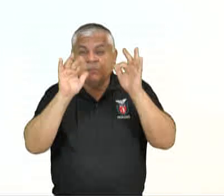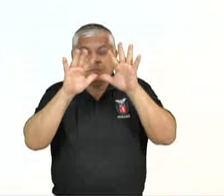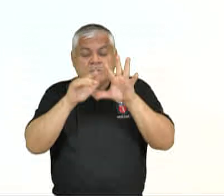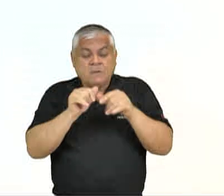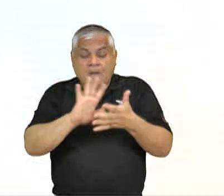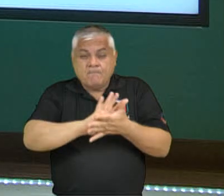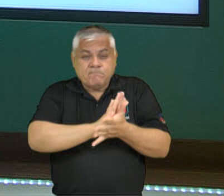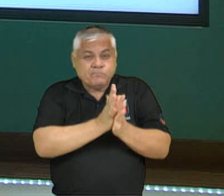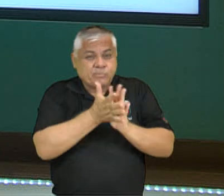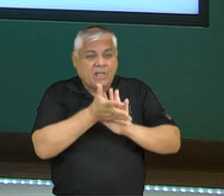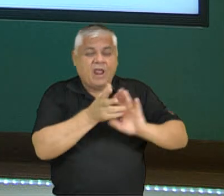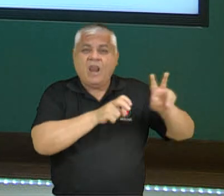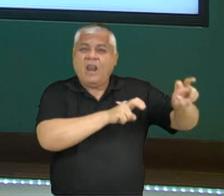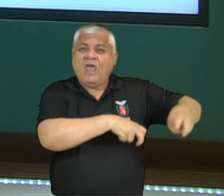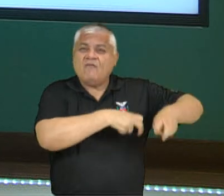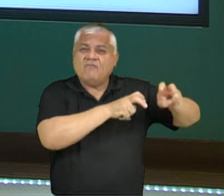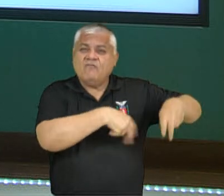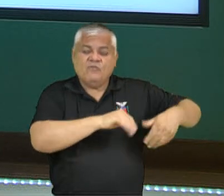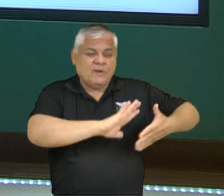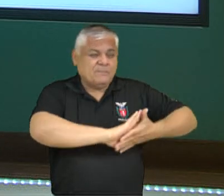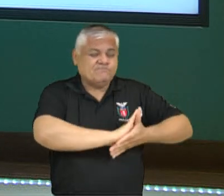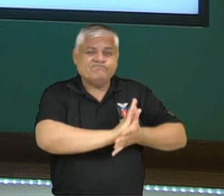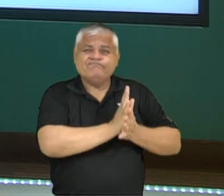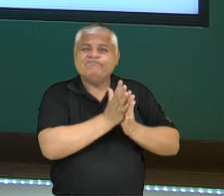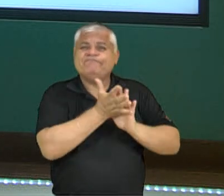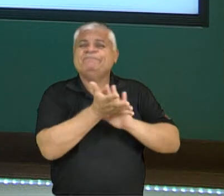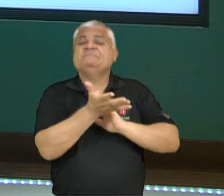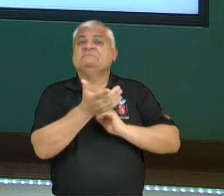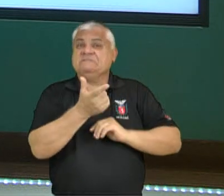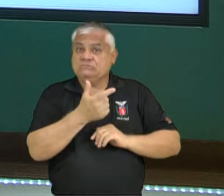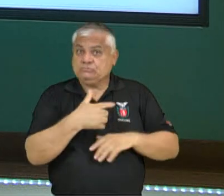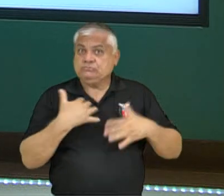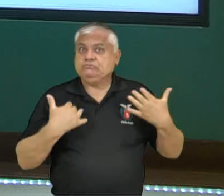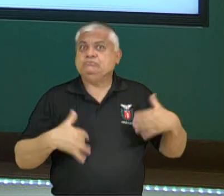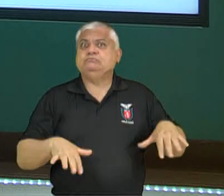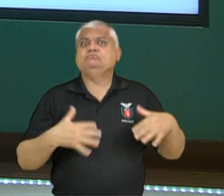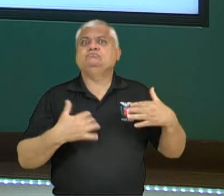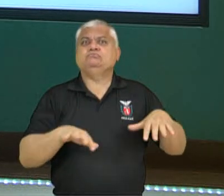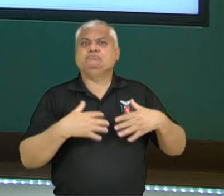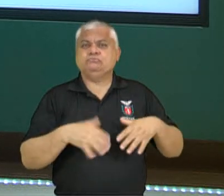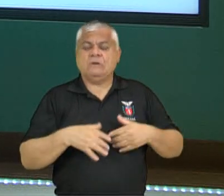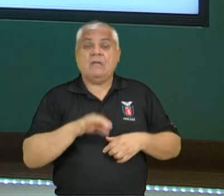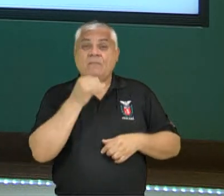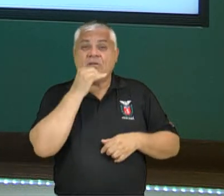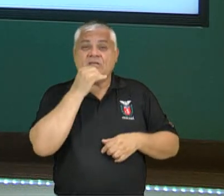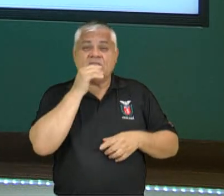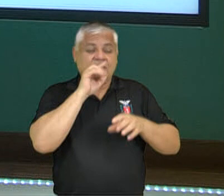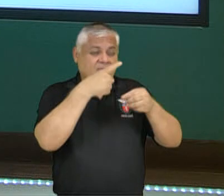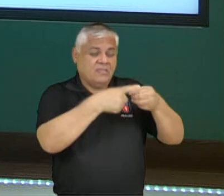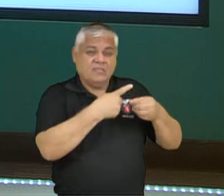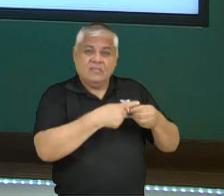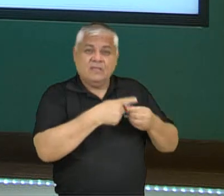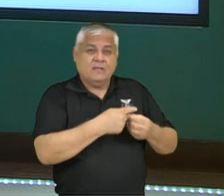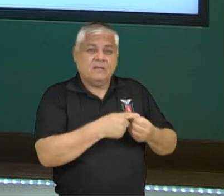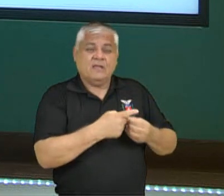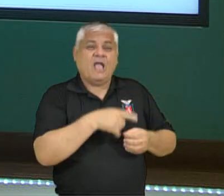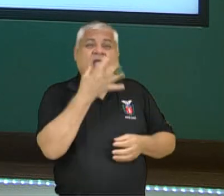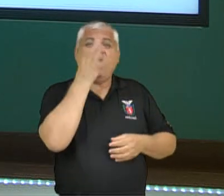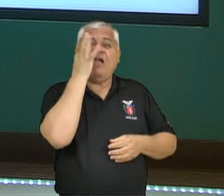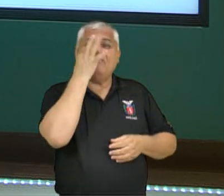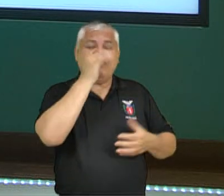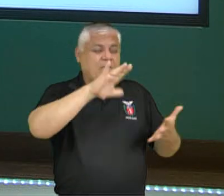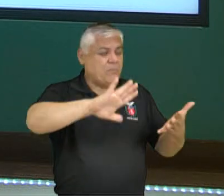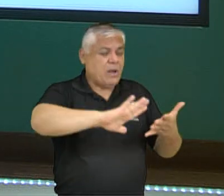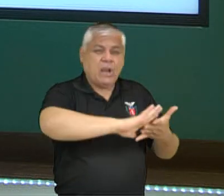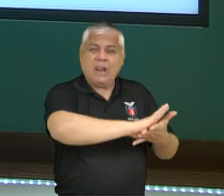impacto muito grande para a capital paranaense, né? Essa geada que ocorreu principalmente no interior do estado afetou a produção cafeeira, o